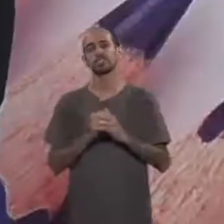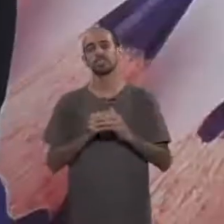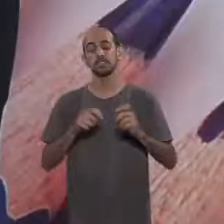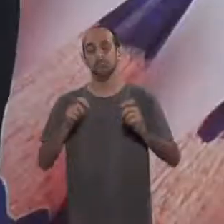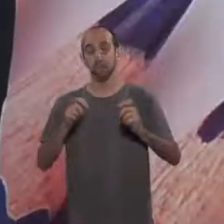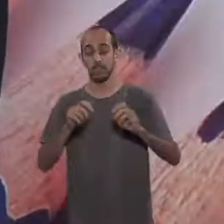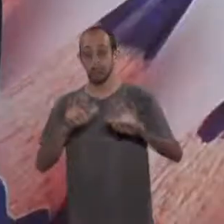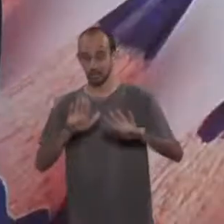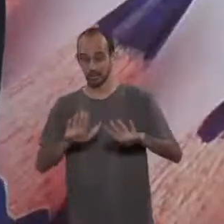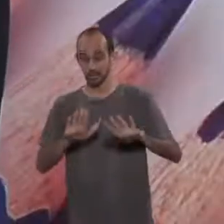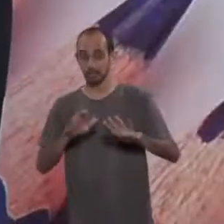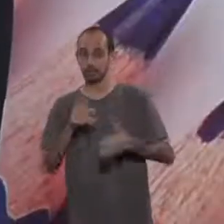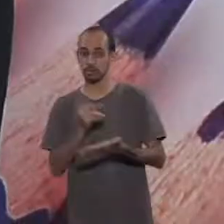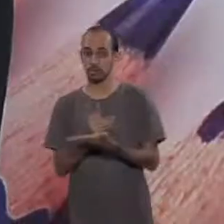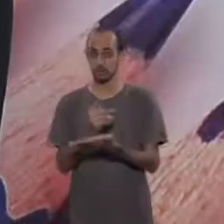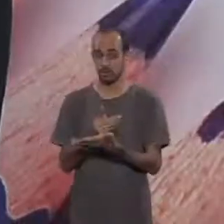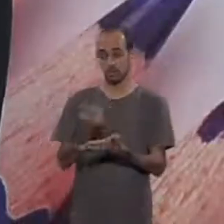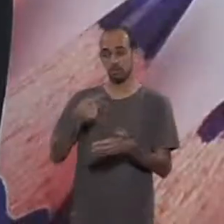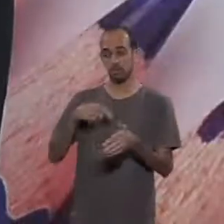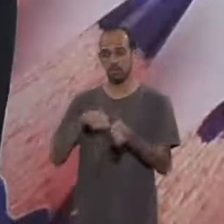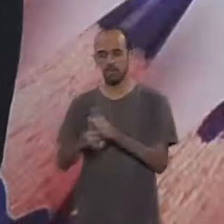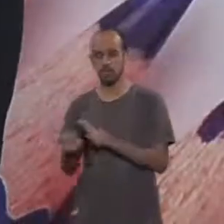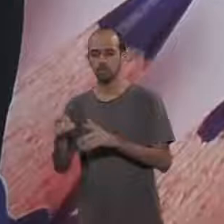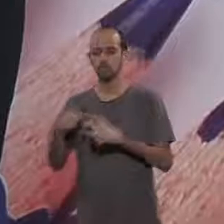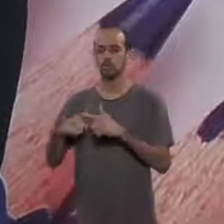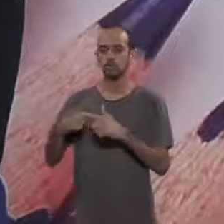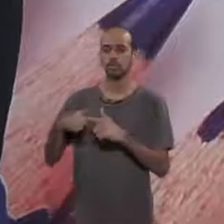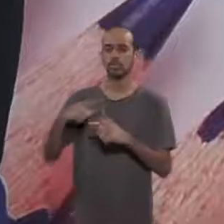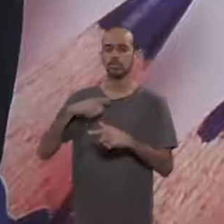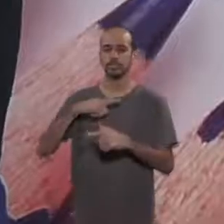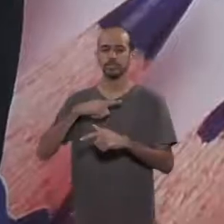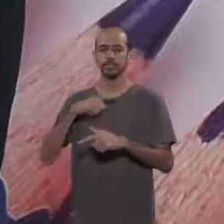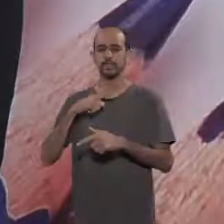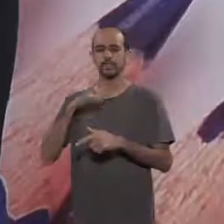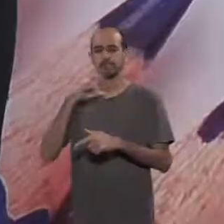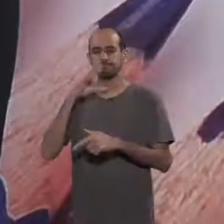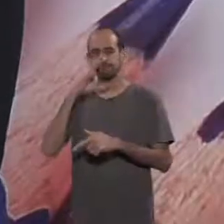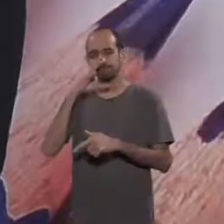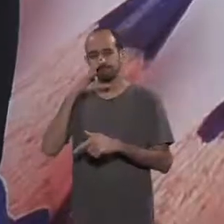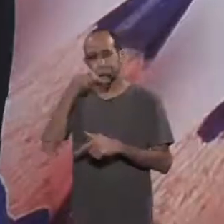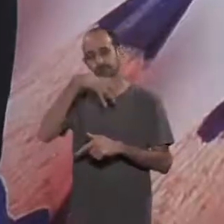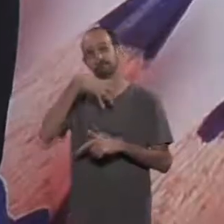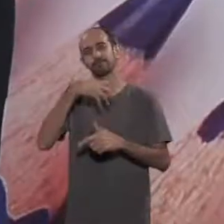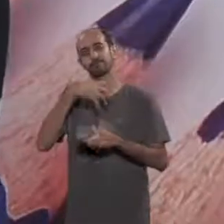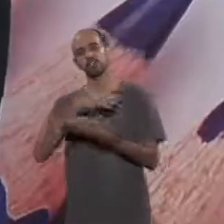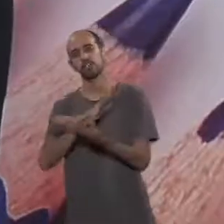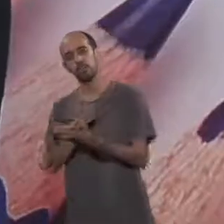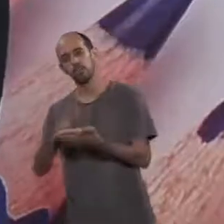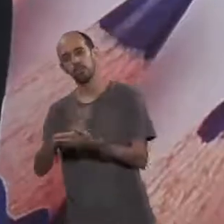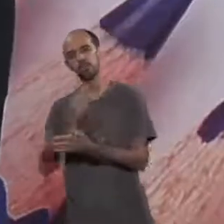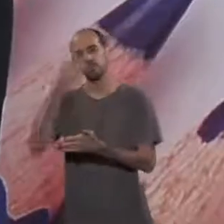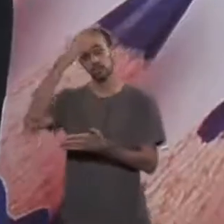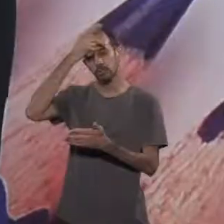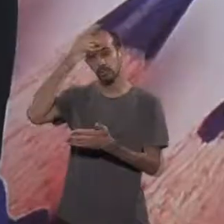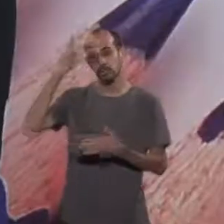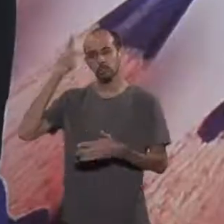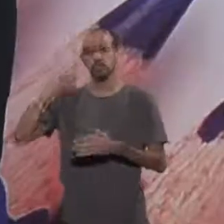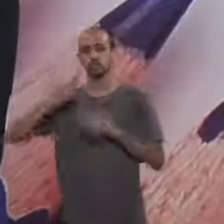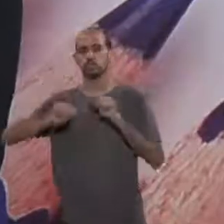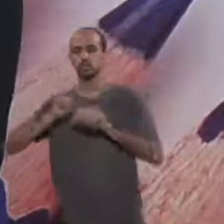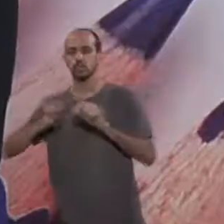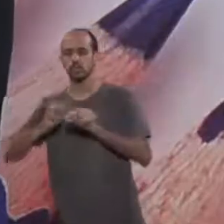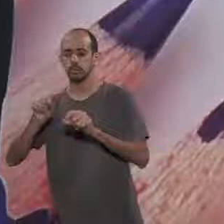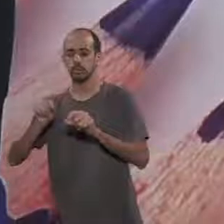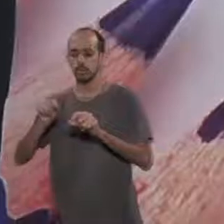sempre toco nessa tecla, Natália, porque ainda é grande a resistência por parte de algumas pessoas, né, em relação